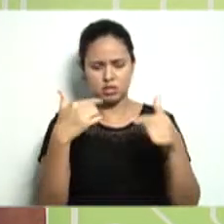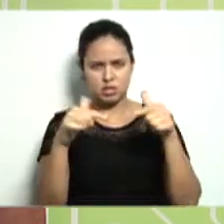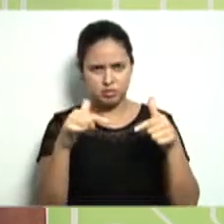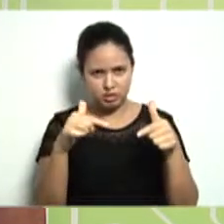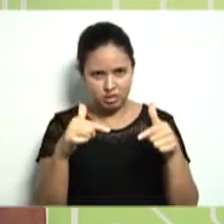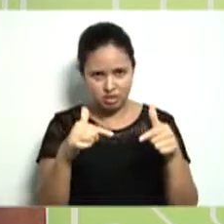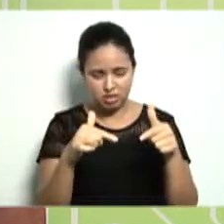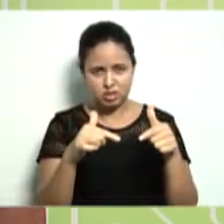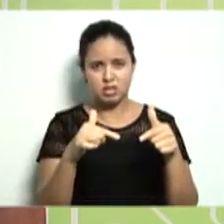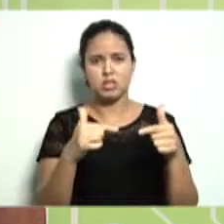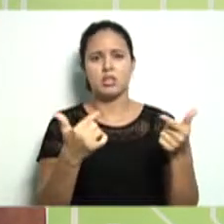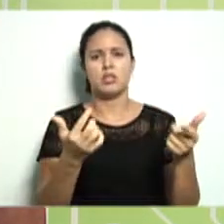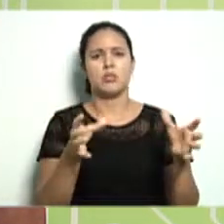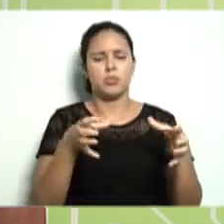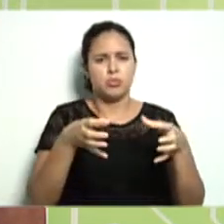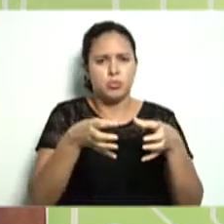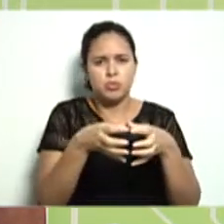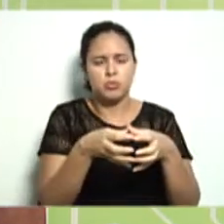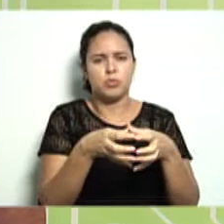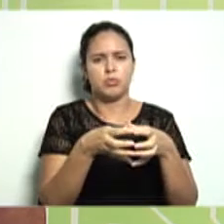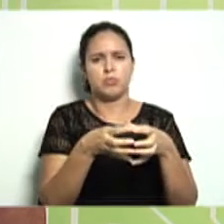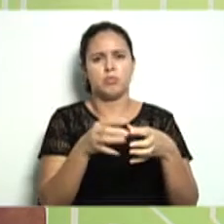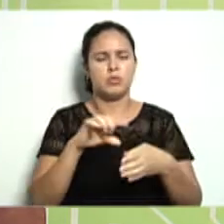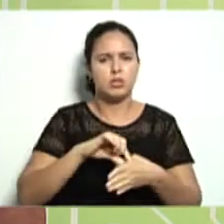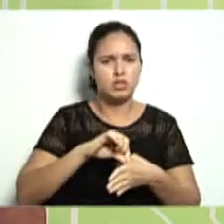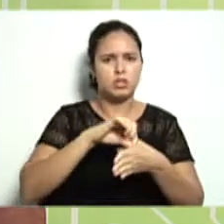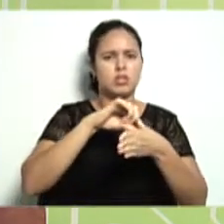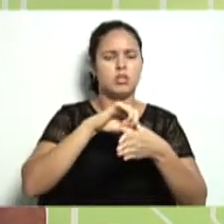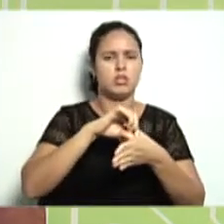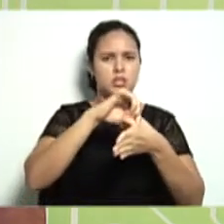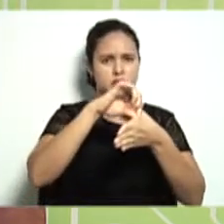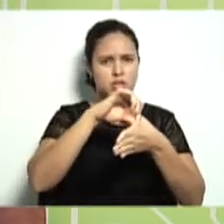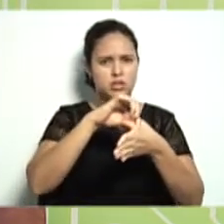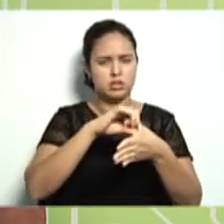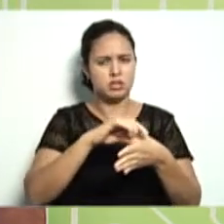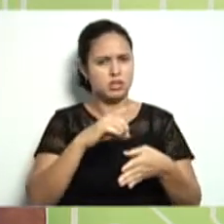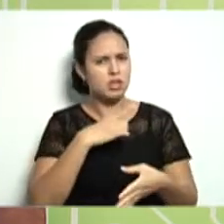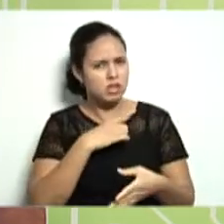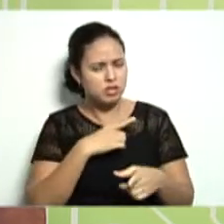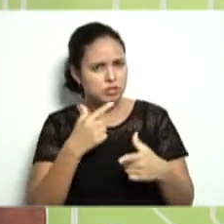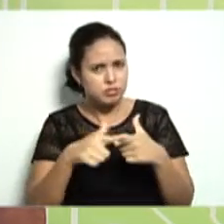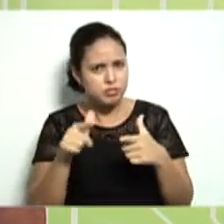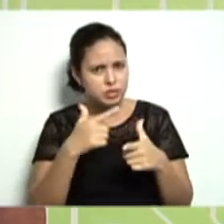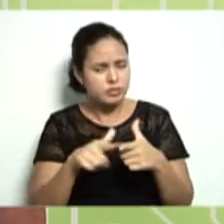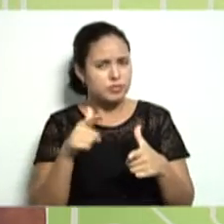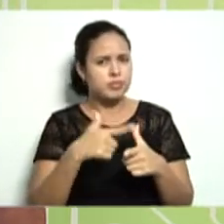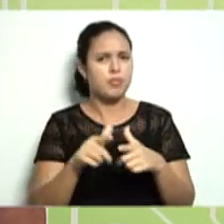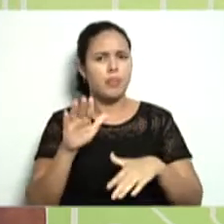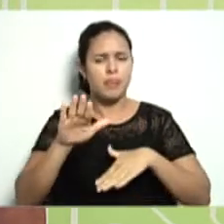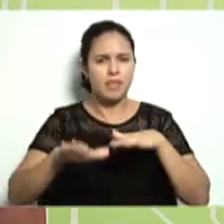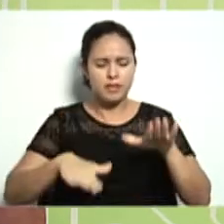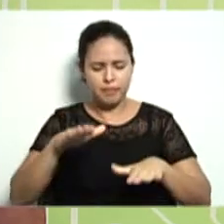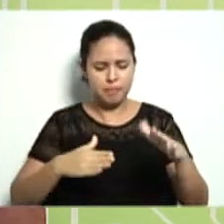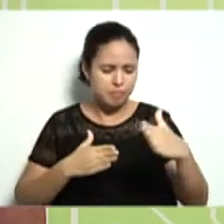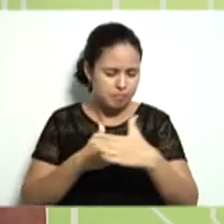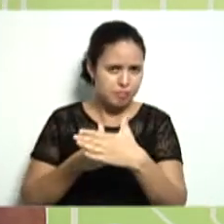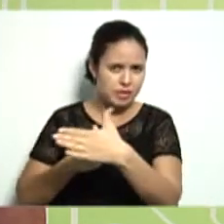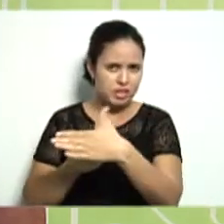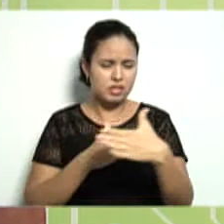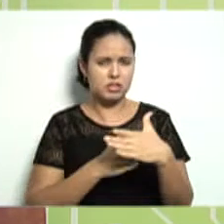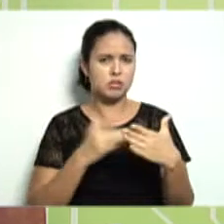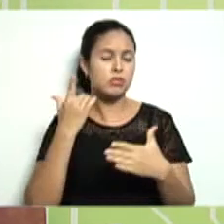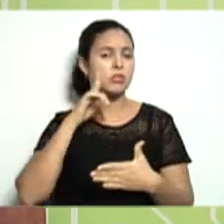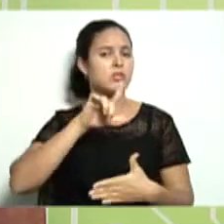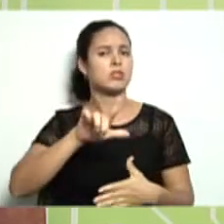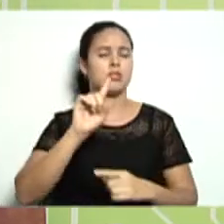que trabalhar com a liderança? E será que existem problemas que impedem com que a gente